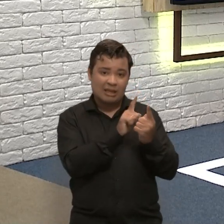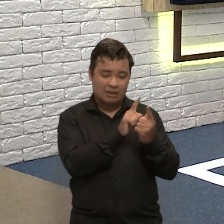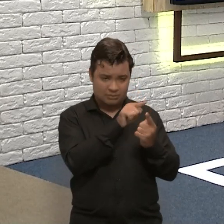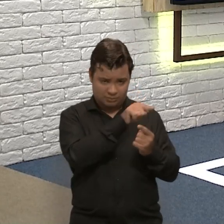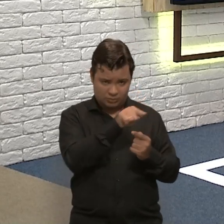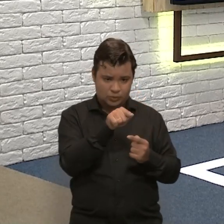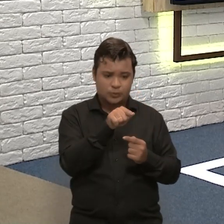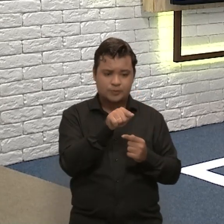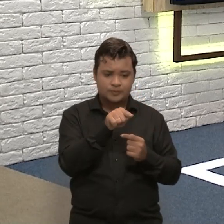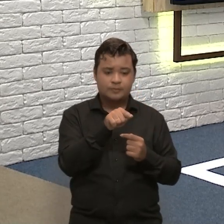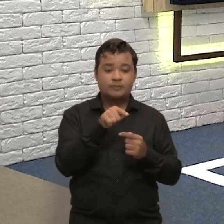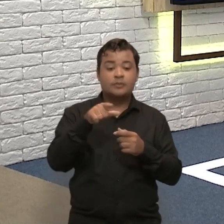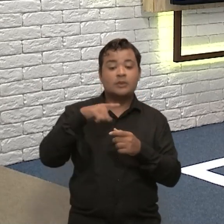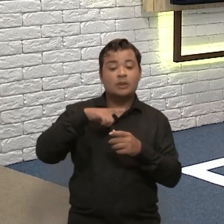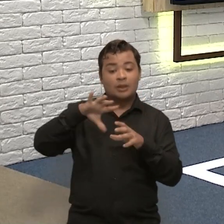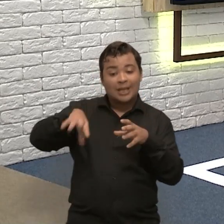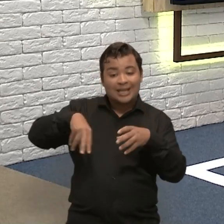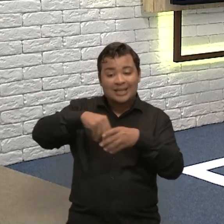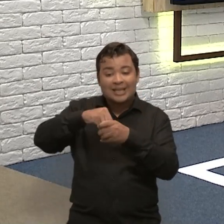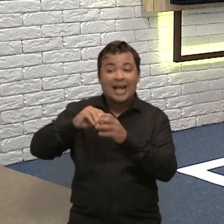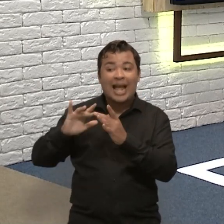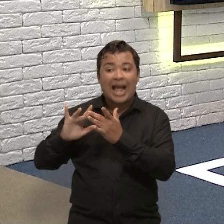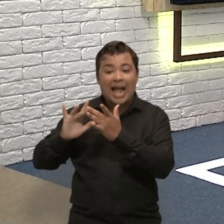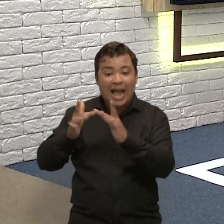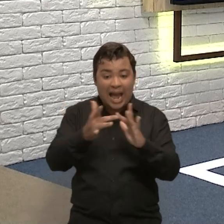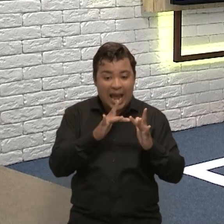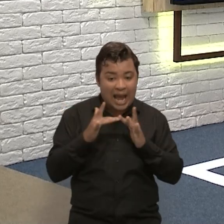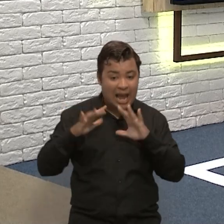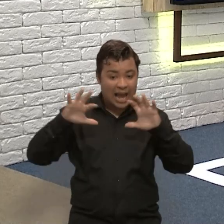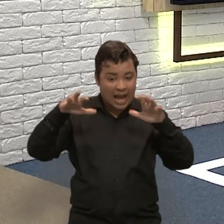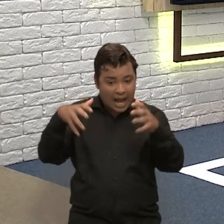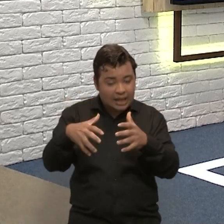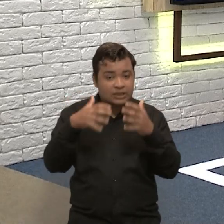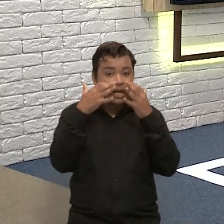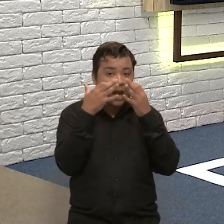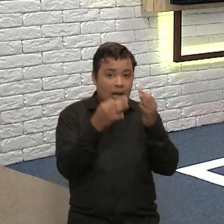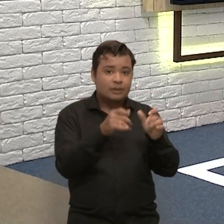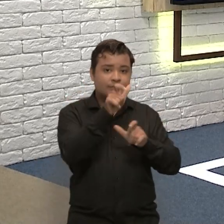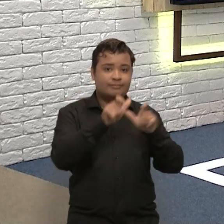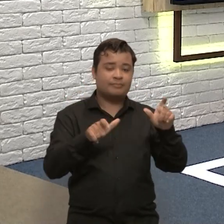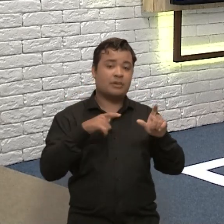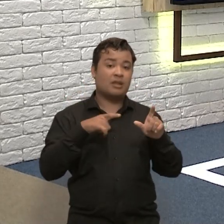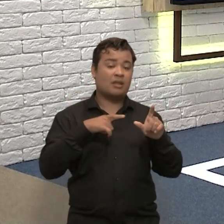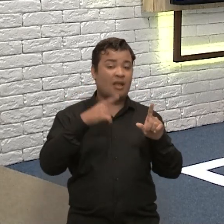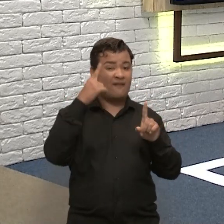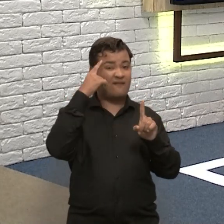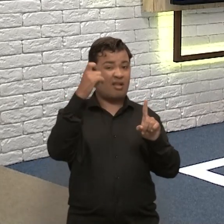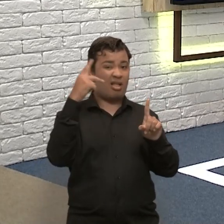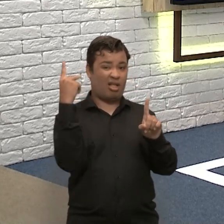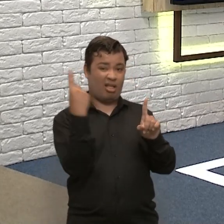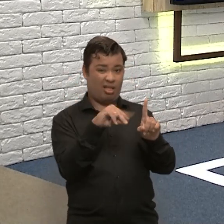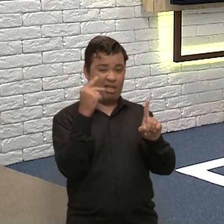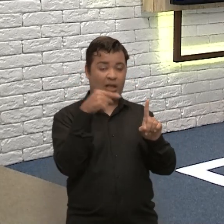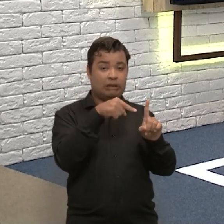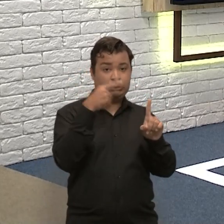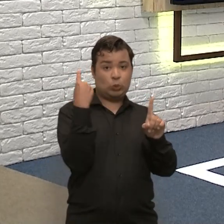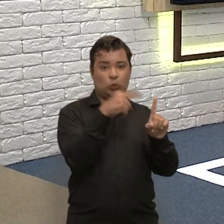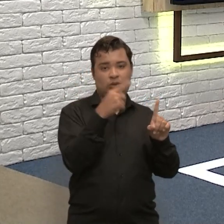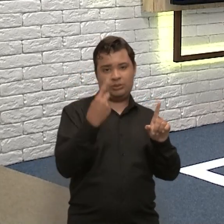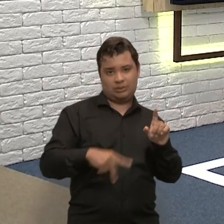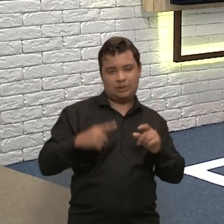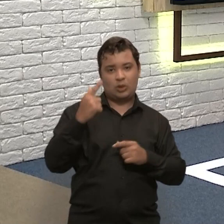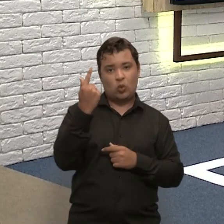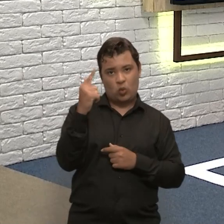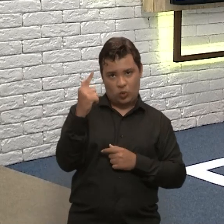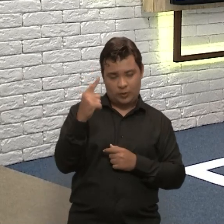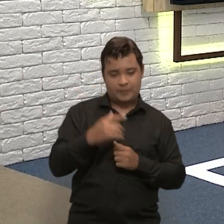Hospital das Clínicas se insere dentro de uma rede de atenção e proteção às pessoas em situação de violências de Goiânia, tá? Então, quando uma pessoa